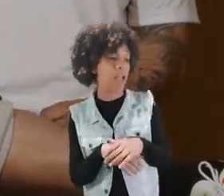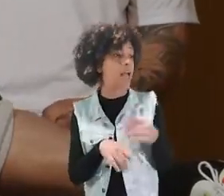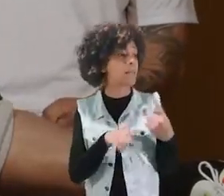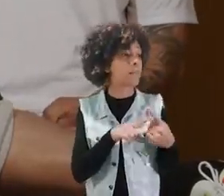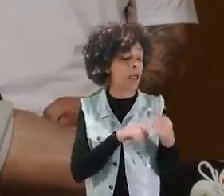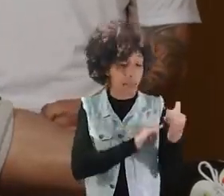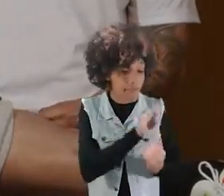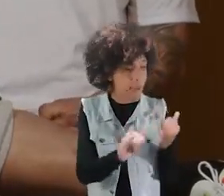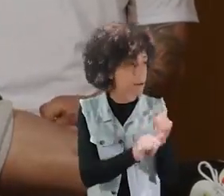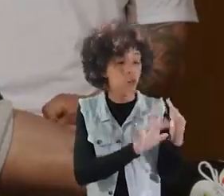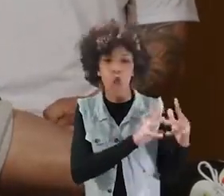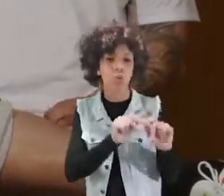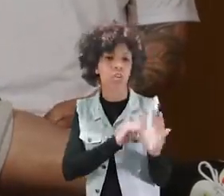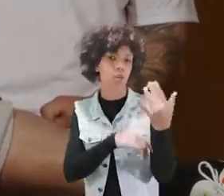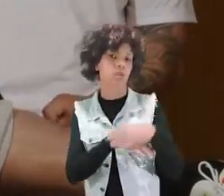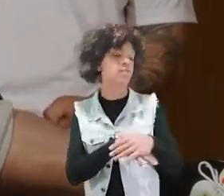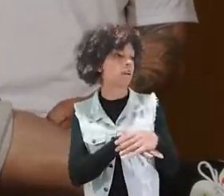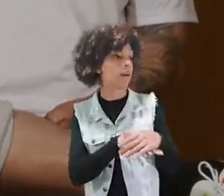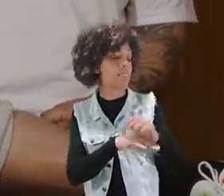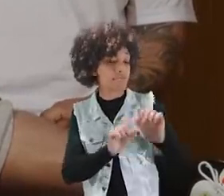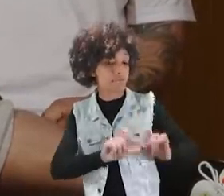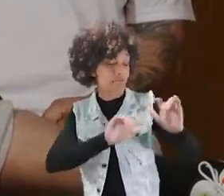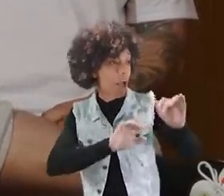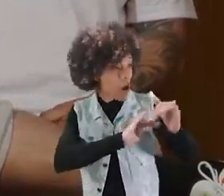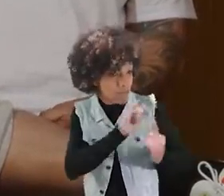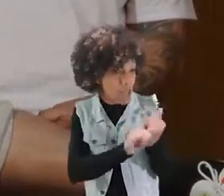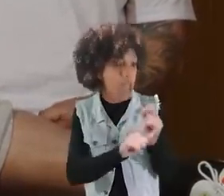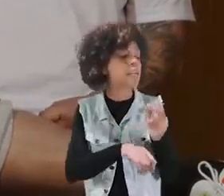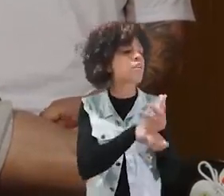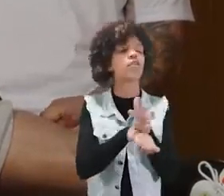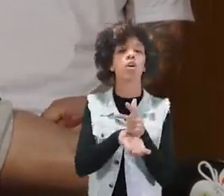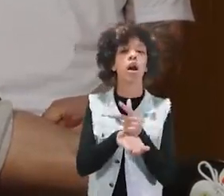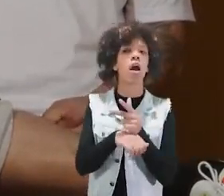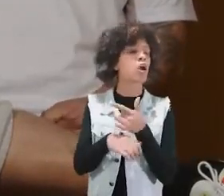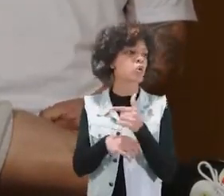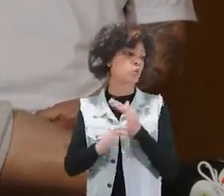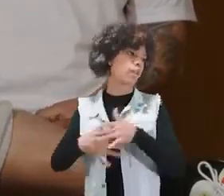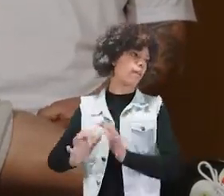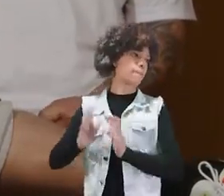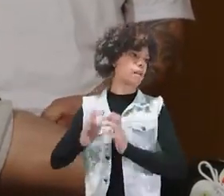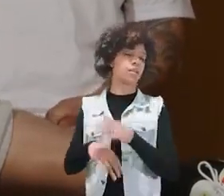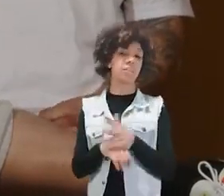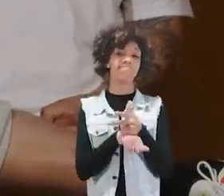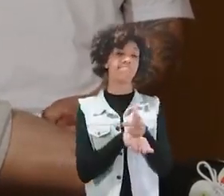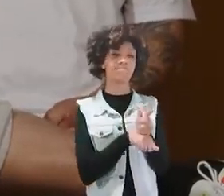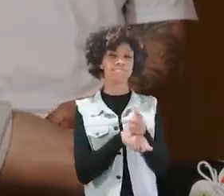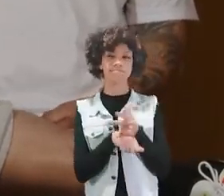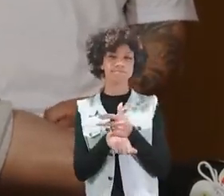ó sabe porque a internet ele tá aqui ó tudo que isso acontece na internet quem filme é o cara que não briga e o cara fica ali